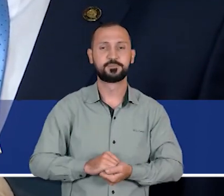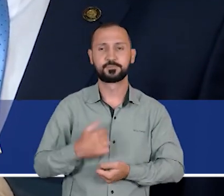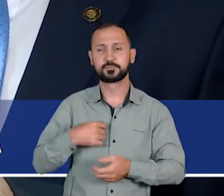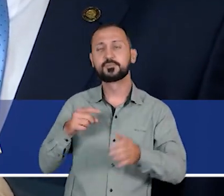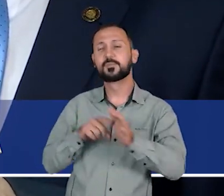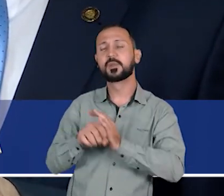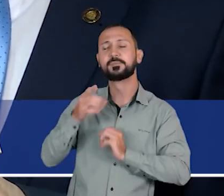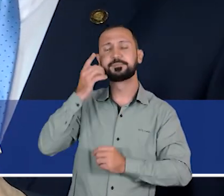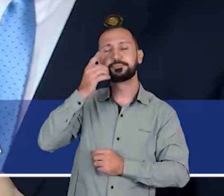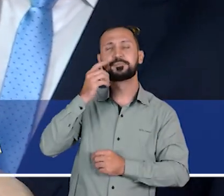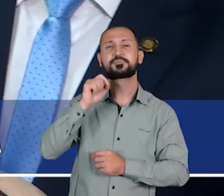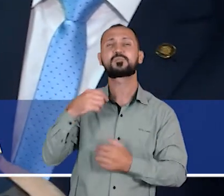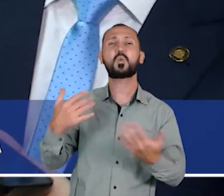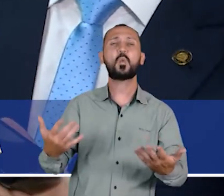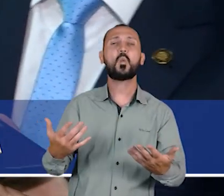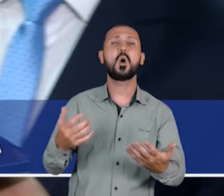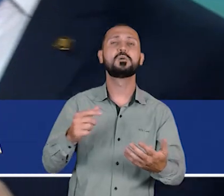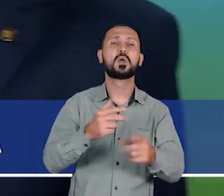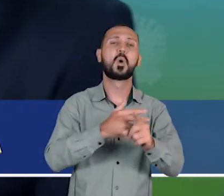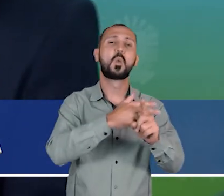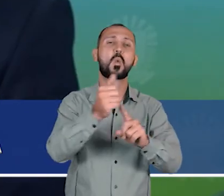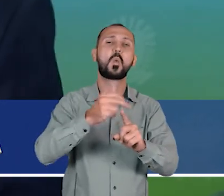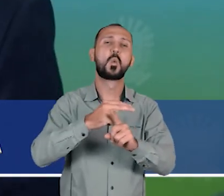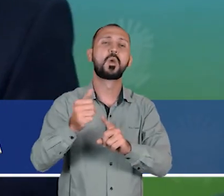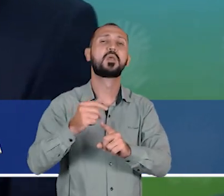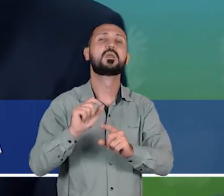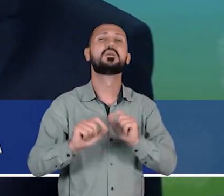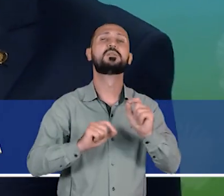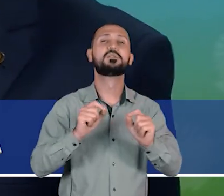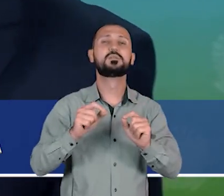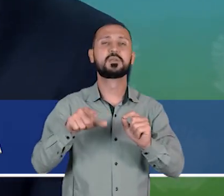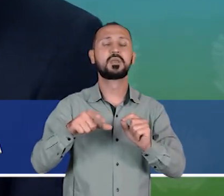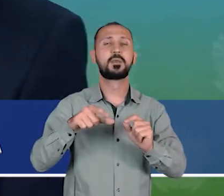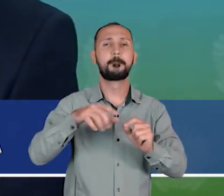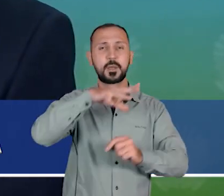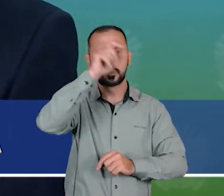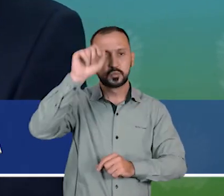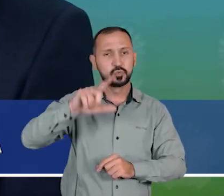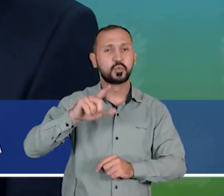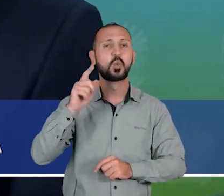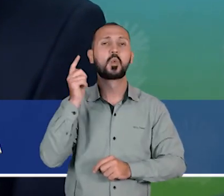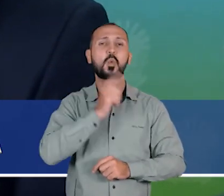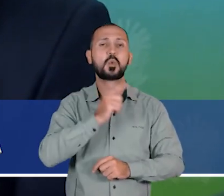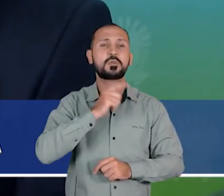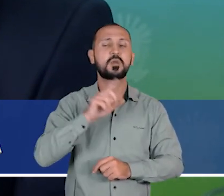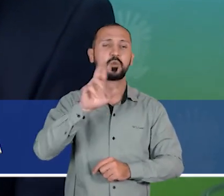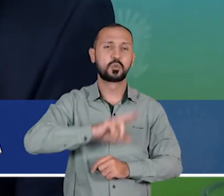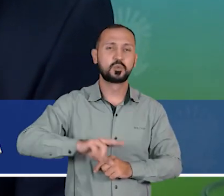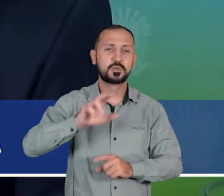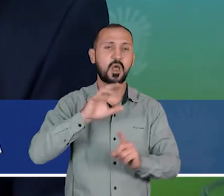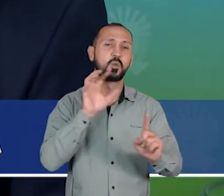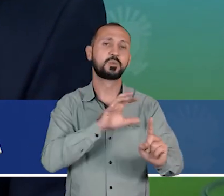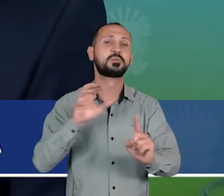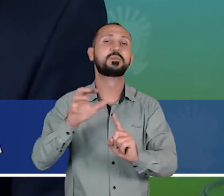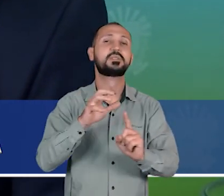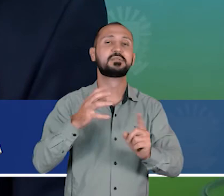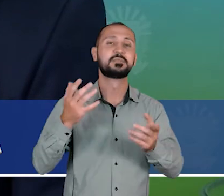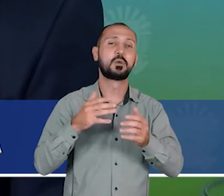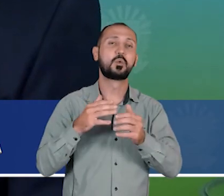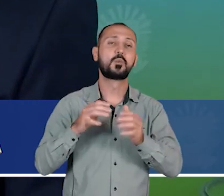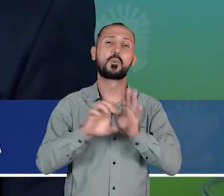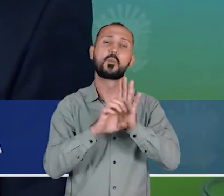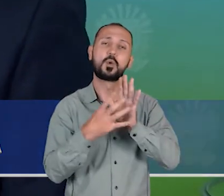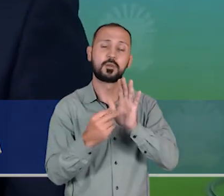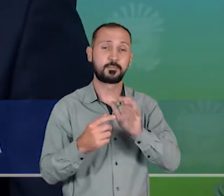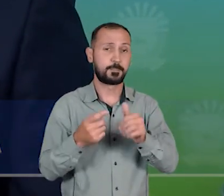vencidos. Deputado, quais são essas conquistas mencionadas pelo deputado Renato Câmara que Mato Grosso do Sul pode usar como inspiração para o trabalho a ser